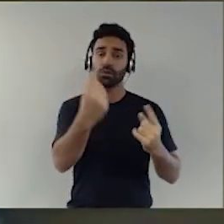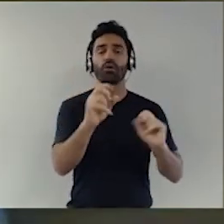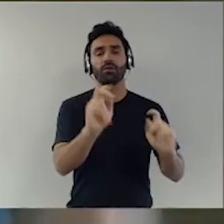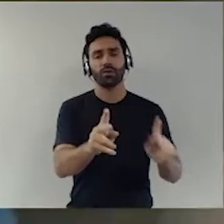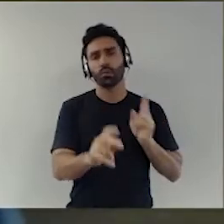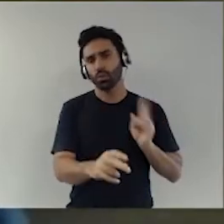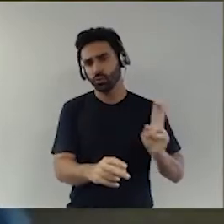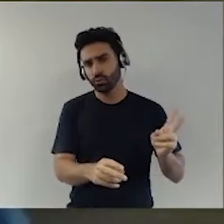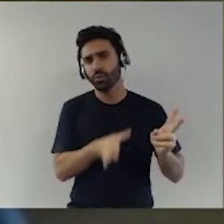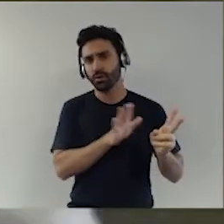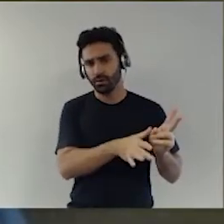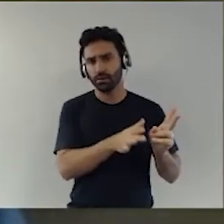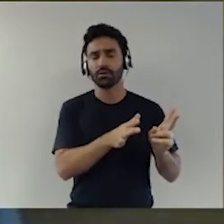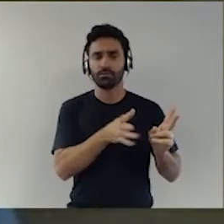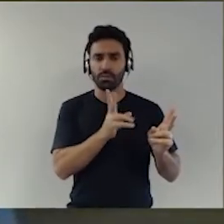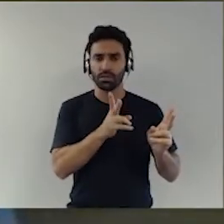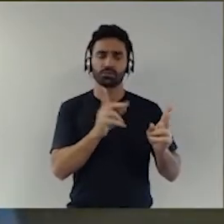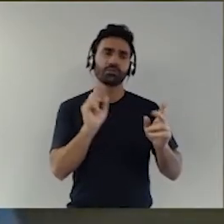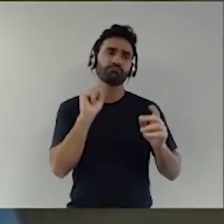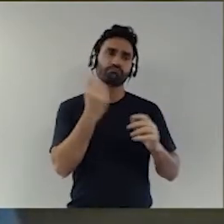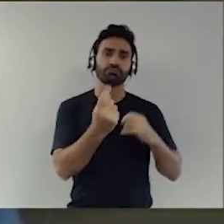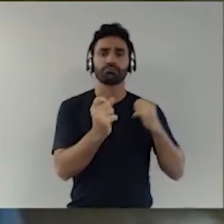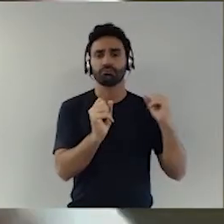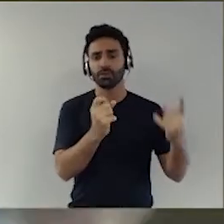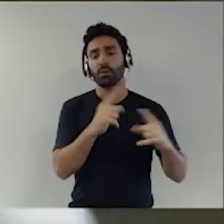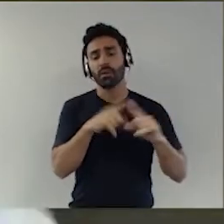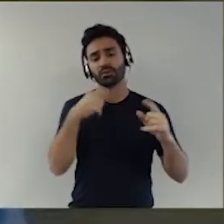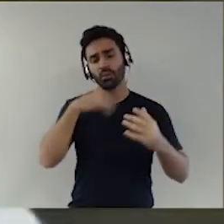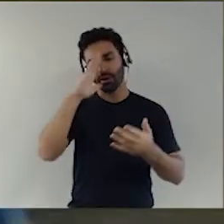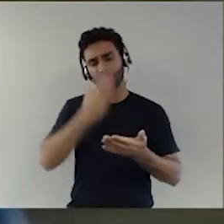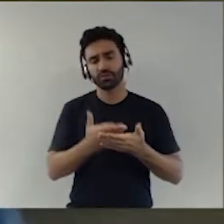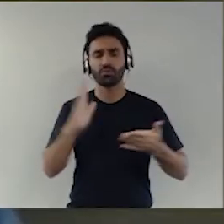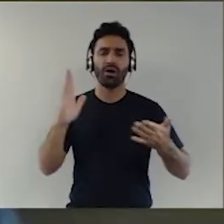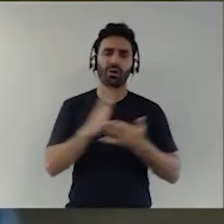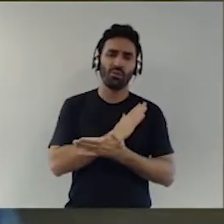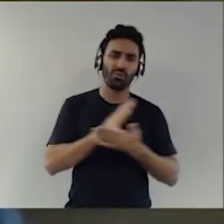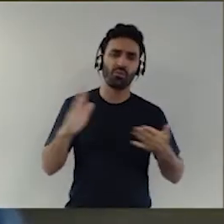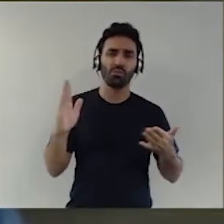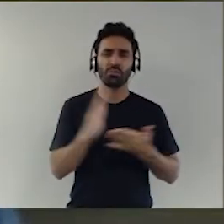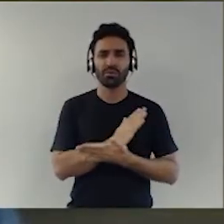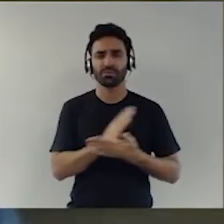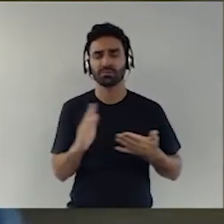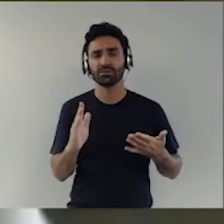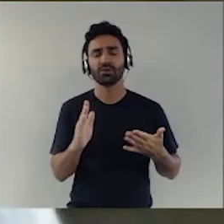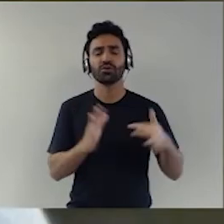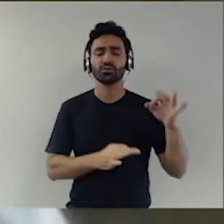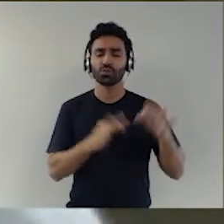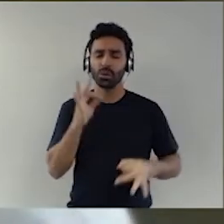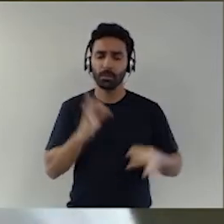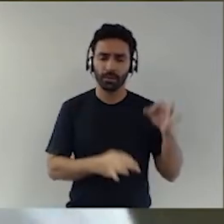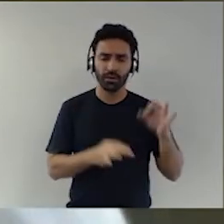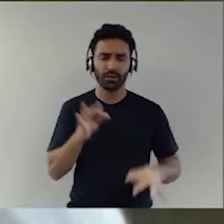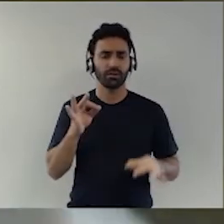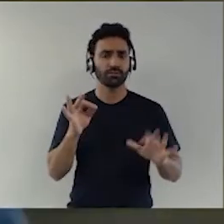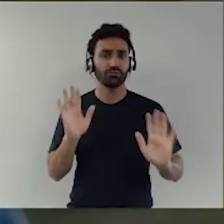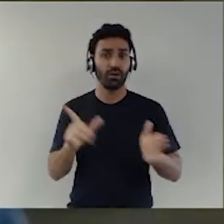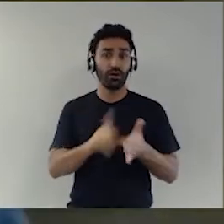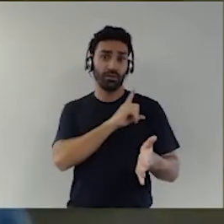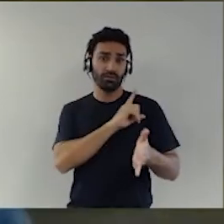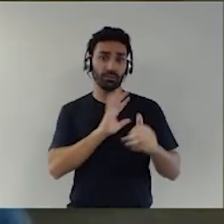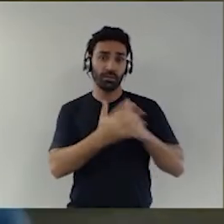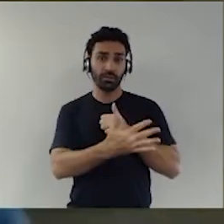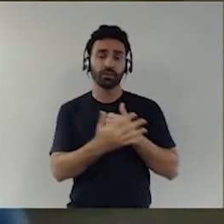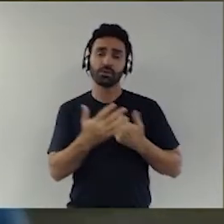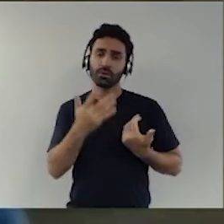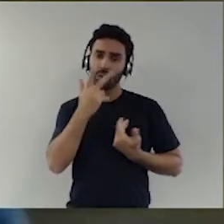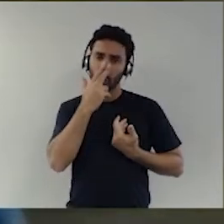exceção, embora acredito que algumas situações dessa natureza, que já existiam antes da pandemia,